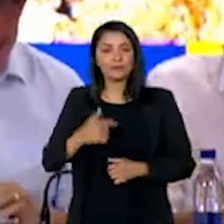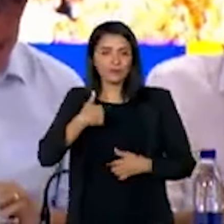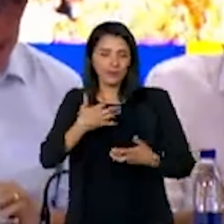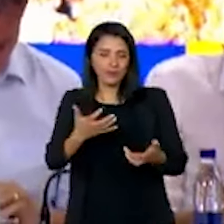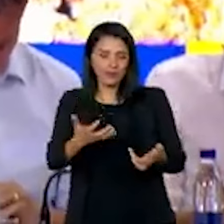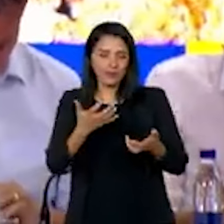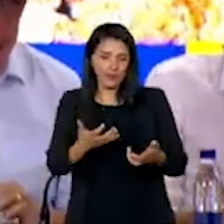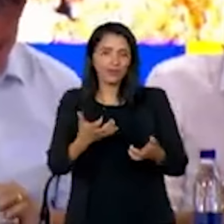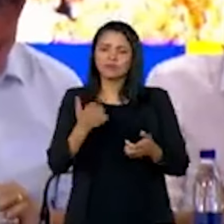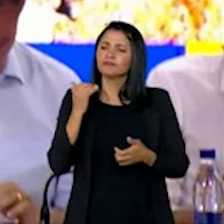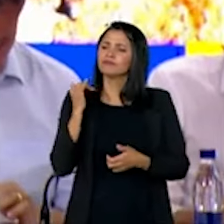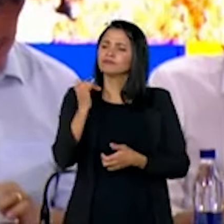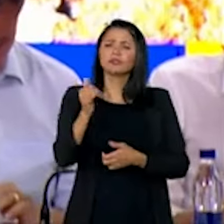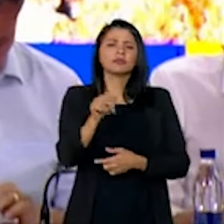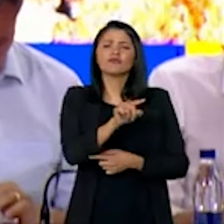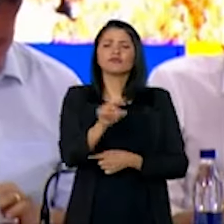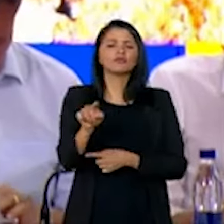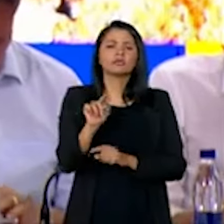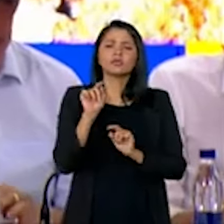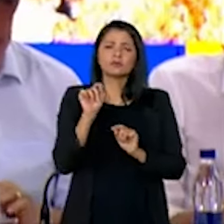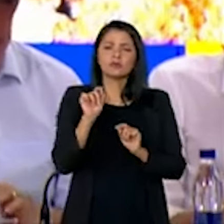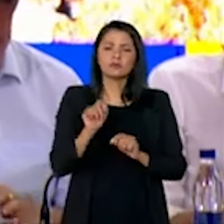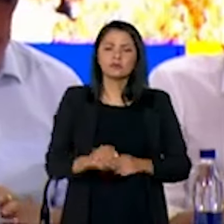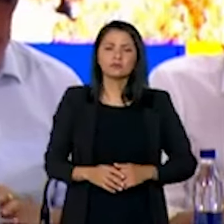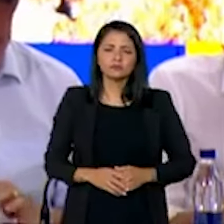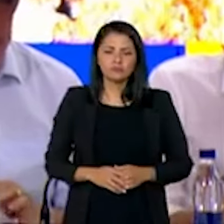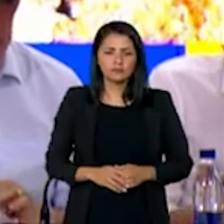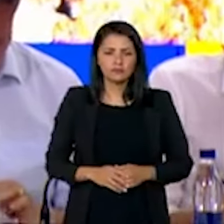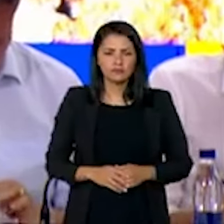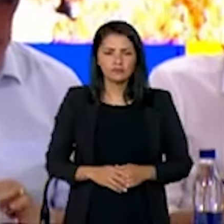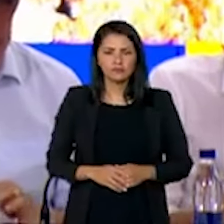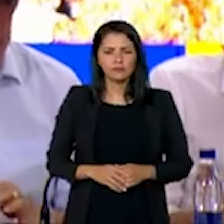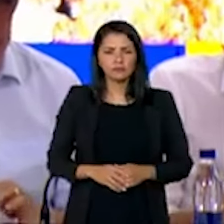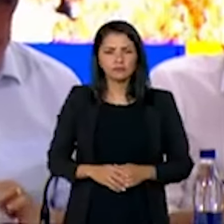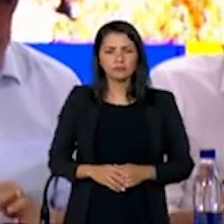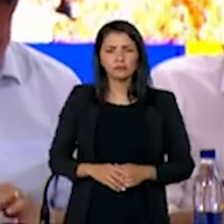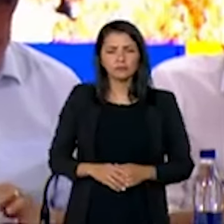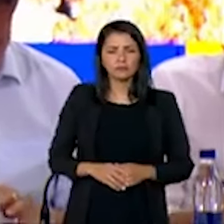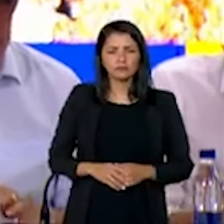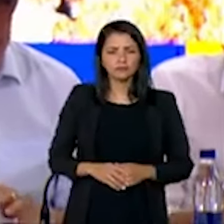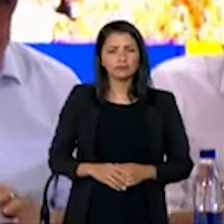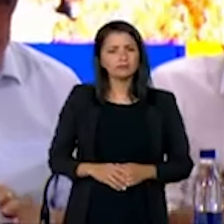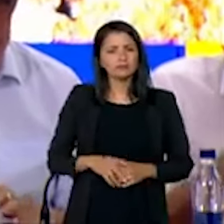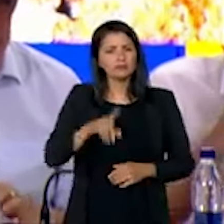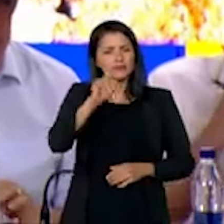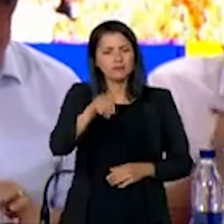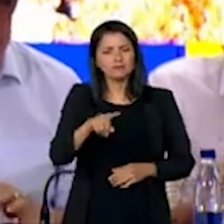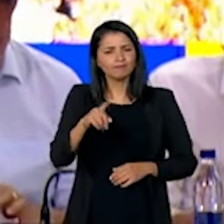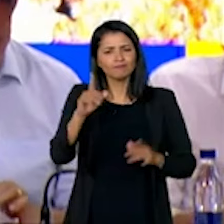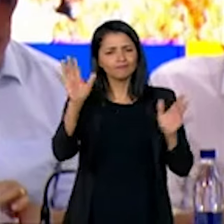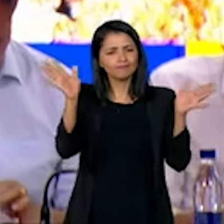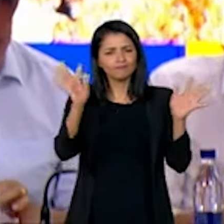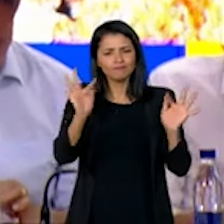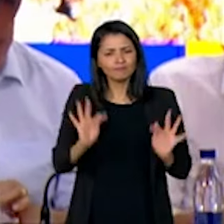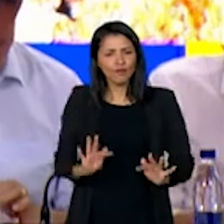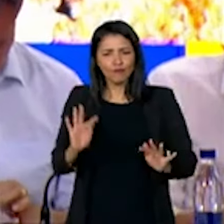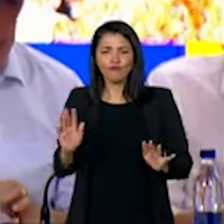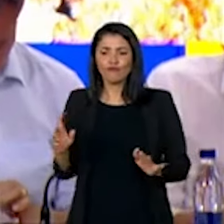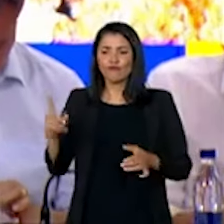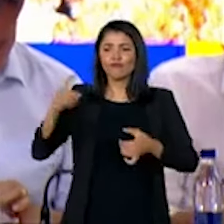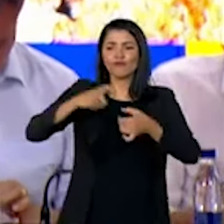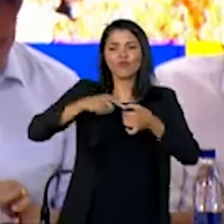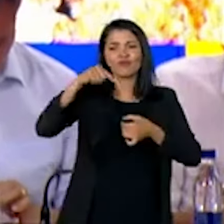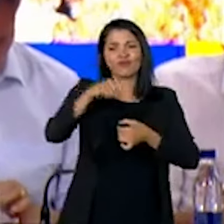Eu quero dizer para vocês que é uma alegria voltar ao Estado do